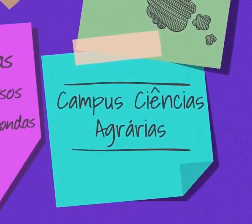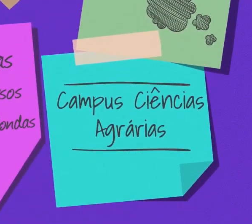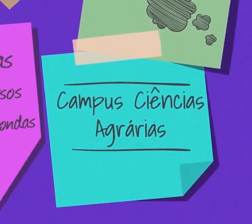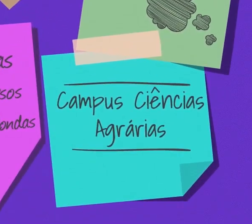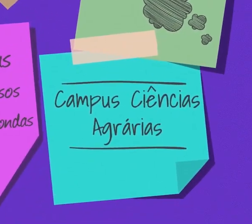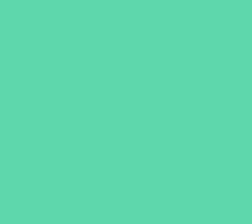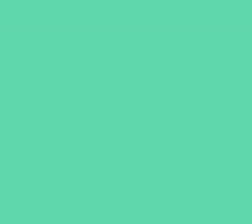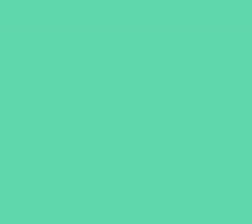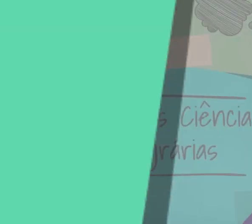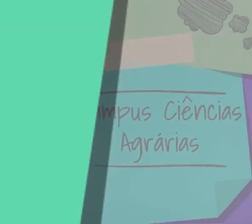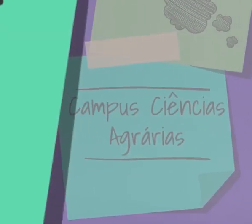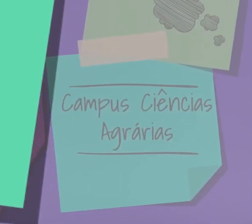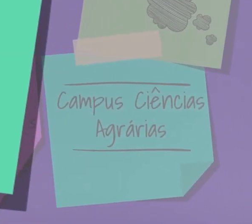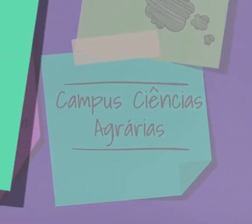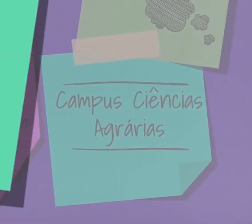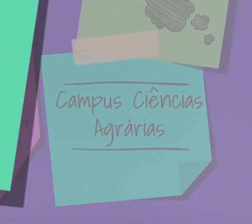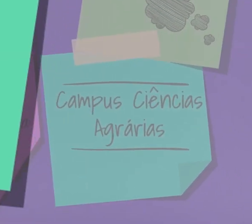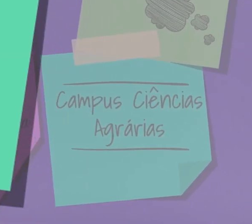Música